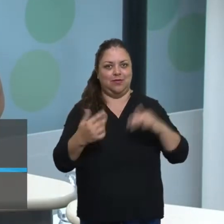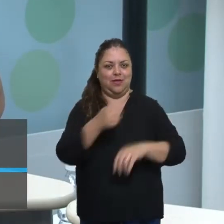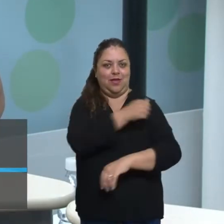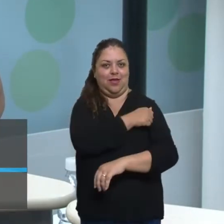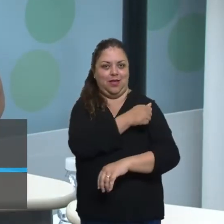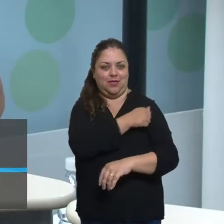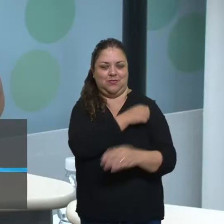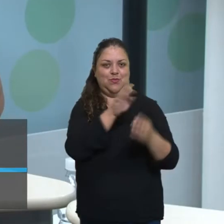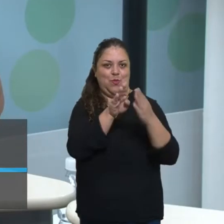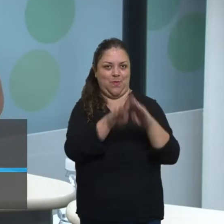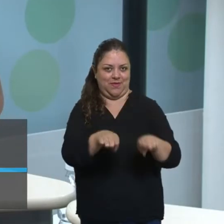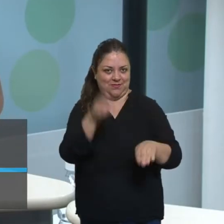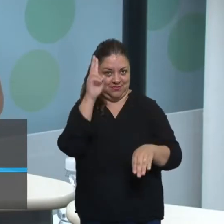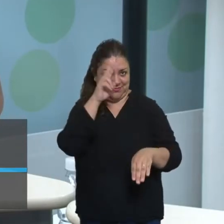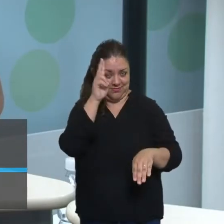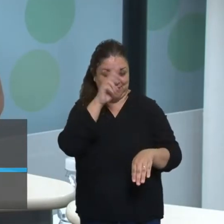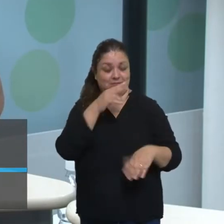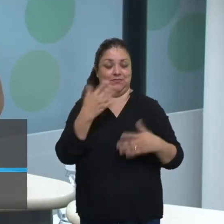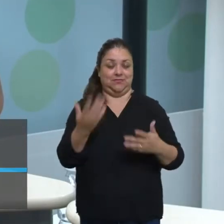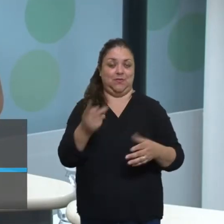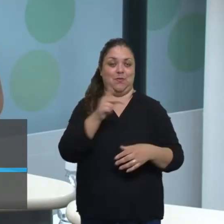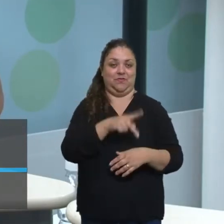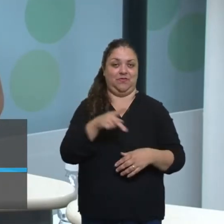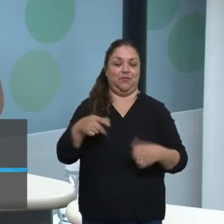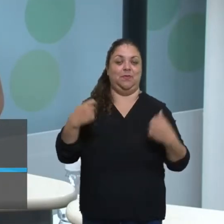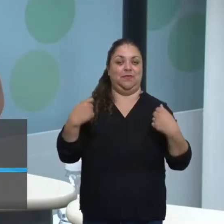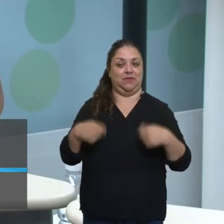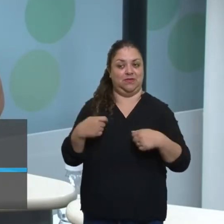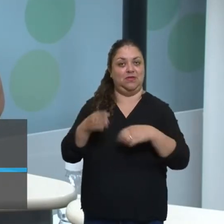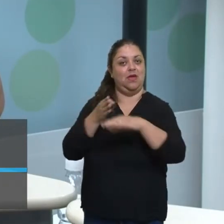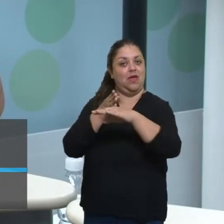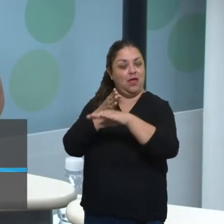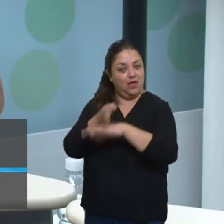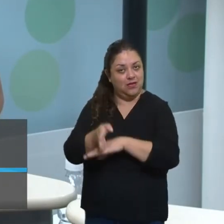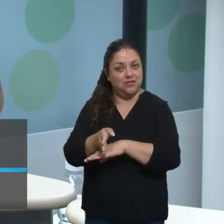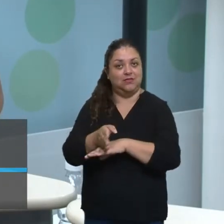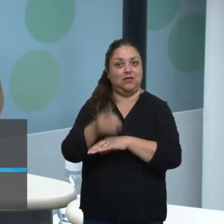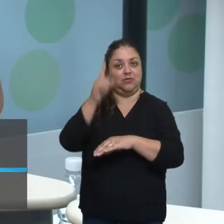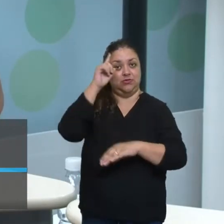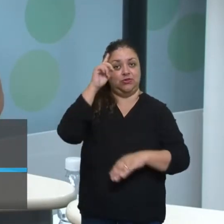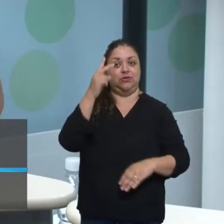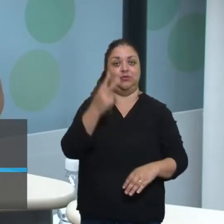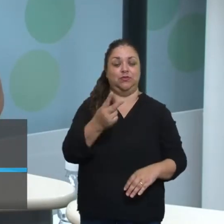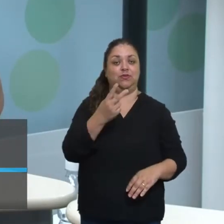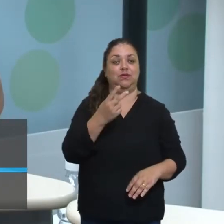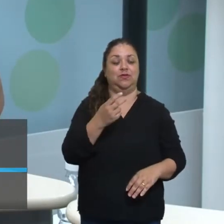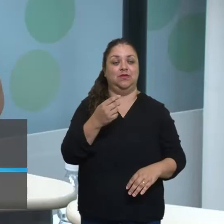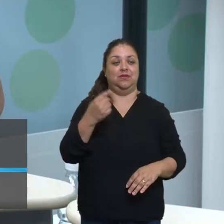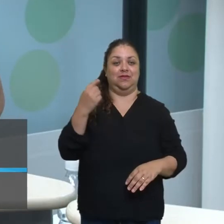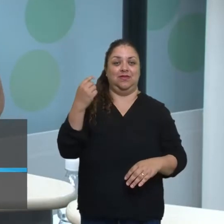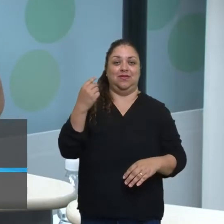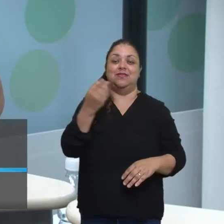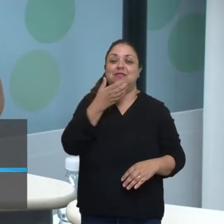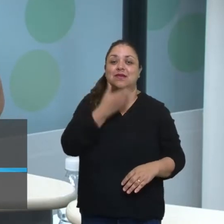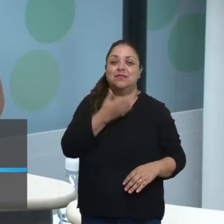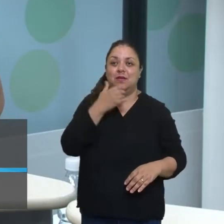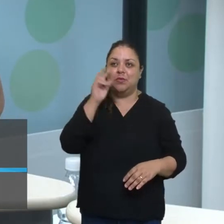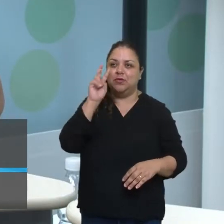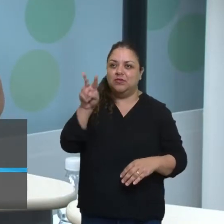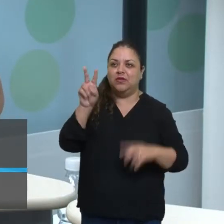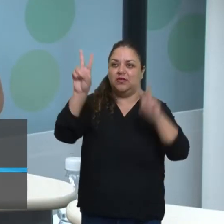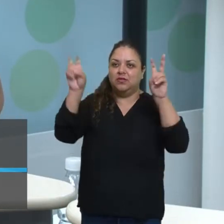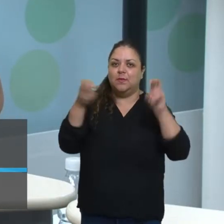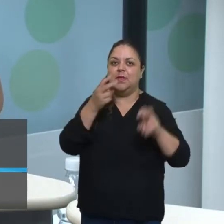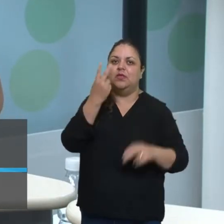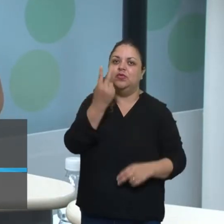acesse o repositório dia dois de Dezembro tá então você vai colocar lá formação outros no